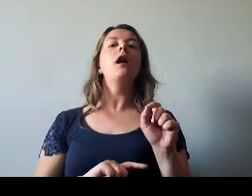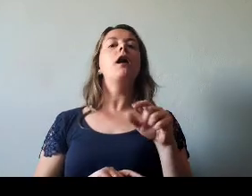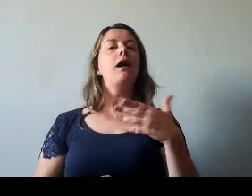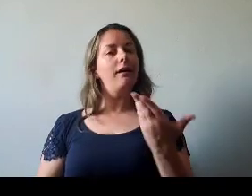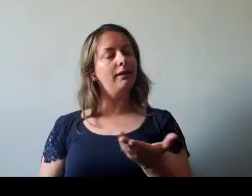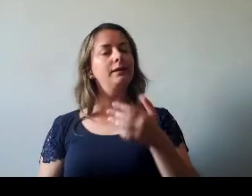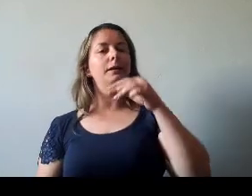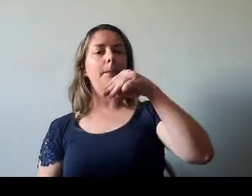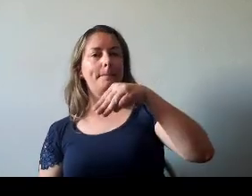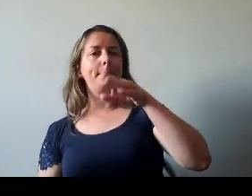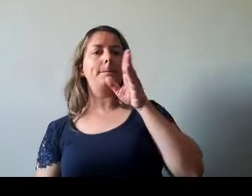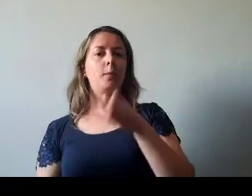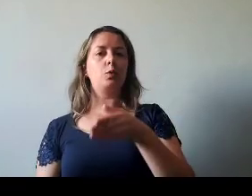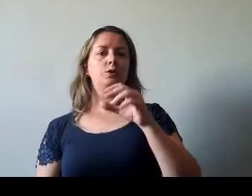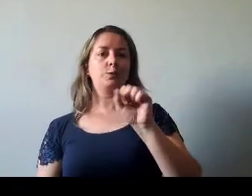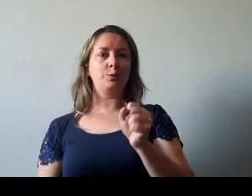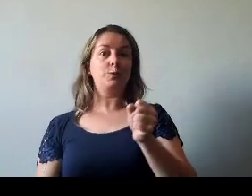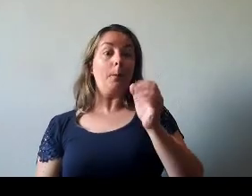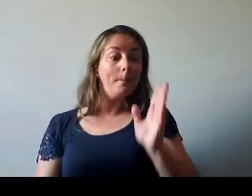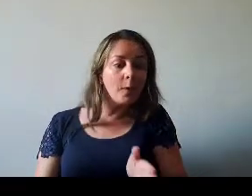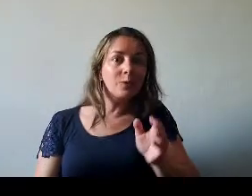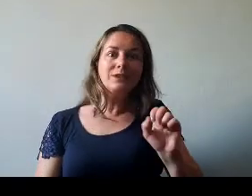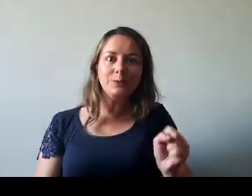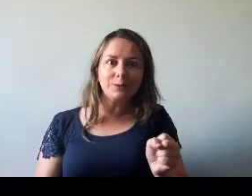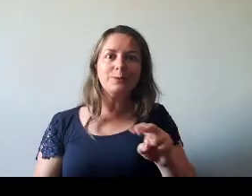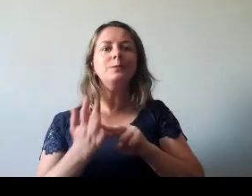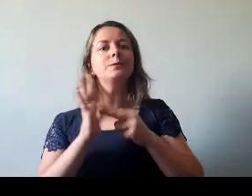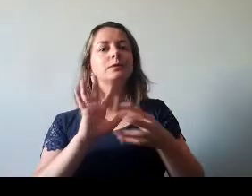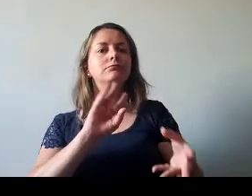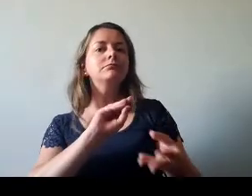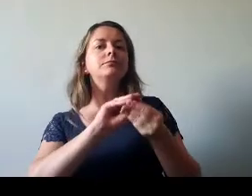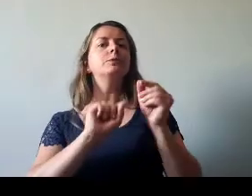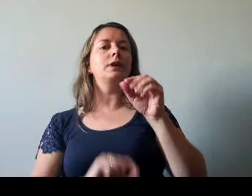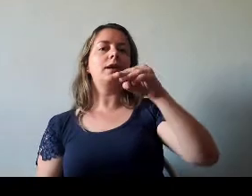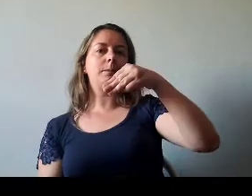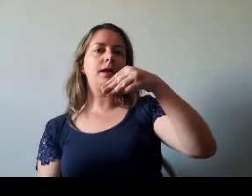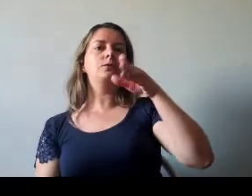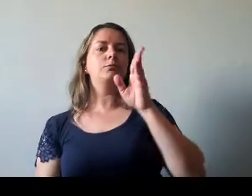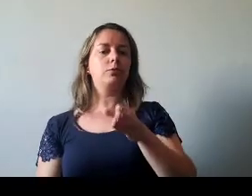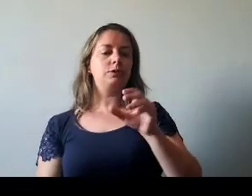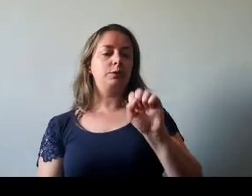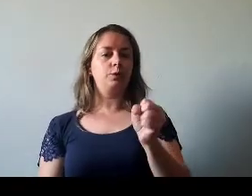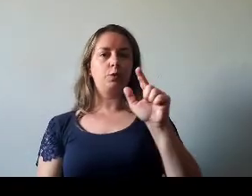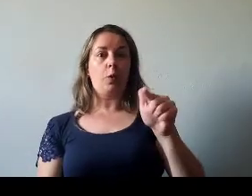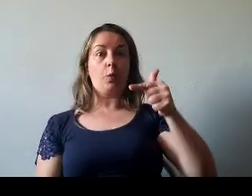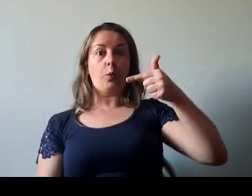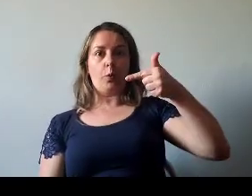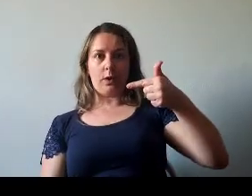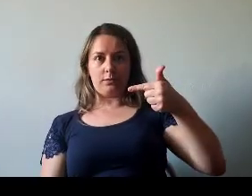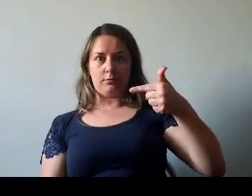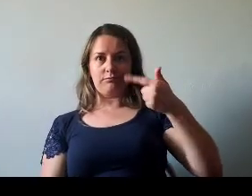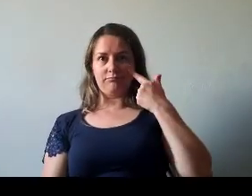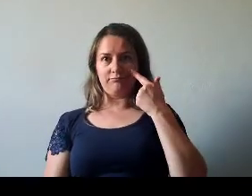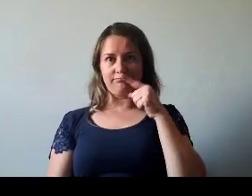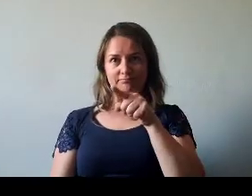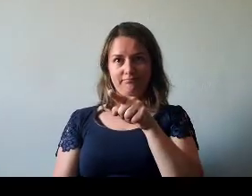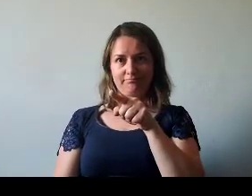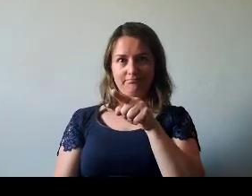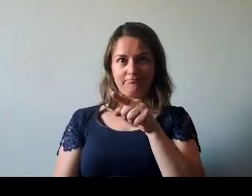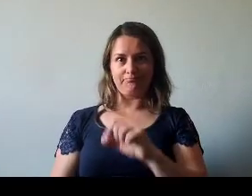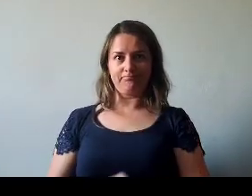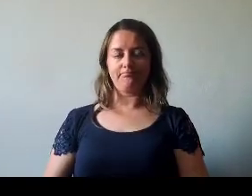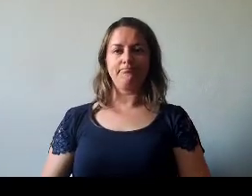ao quadrado, tá? Bom, então só para vocês entenderem, o que é uma aceleração de 1 metro por